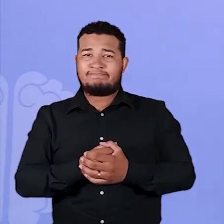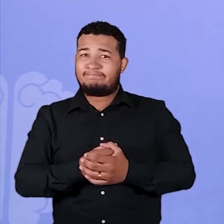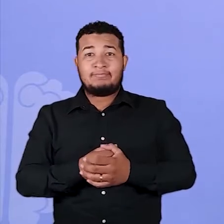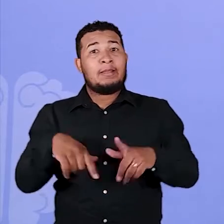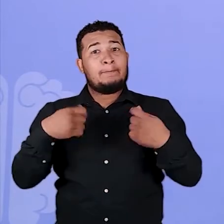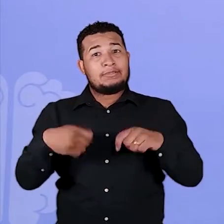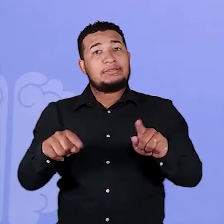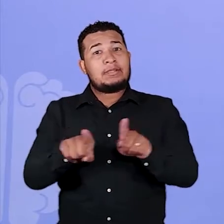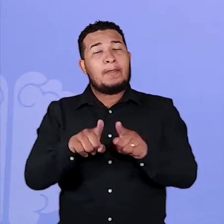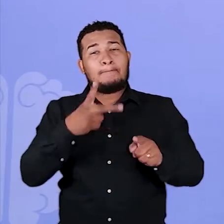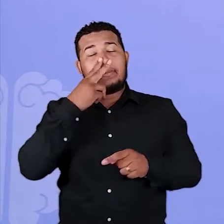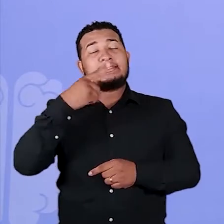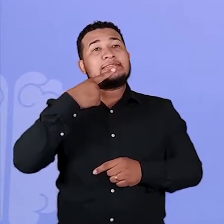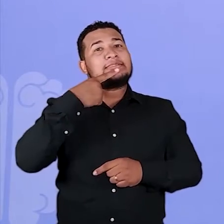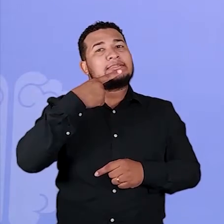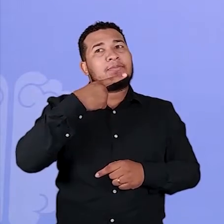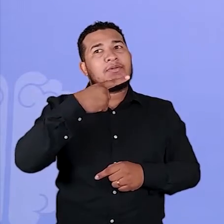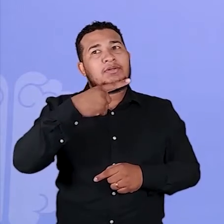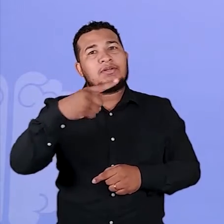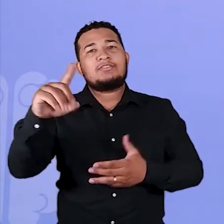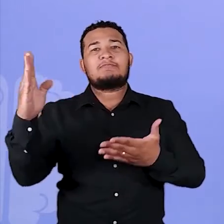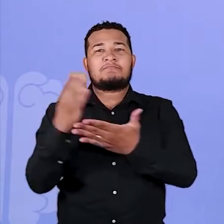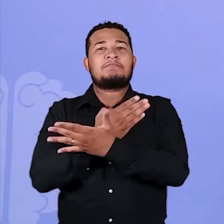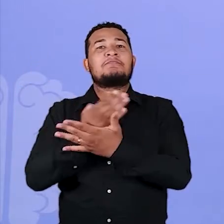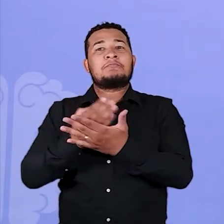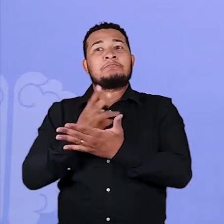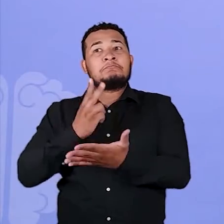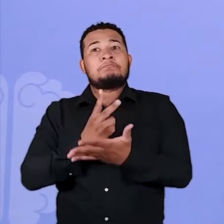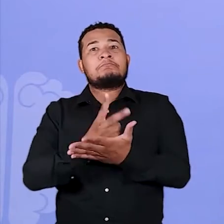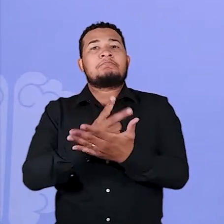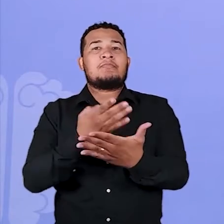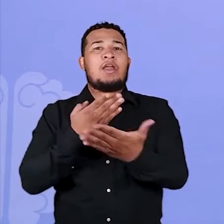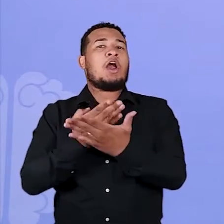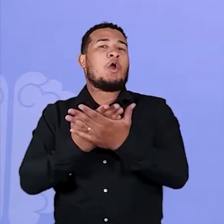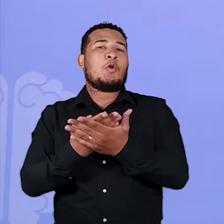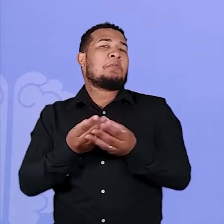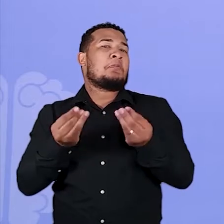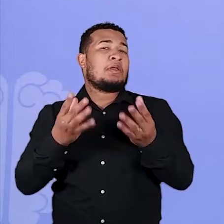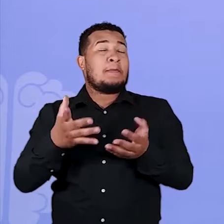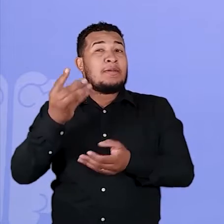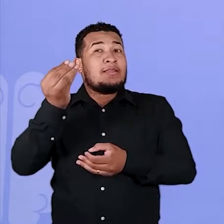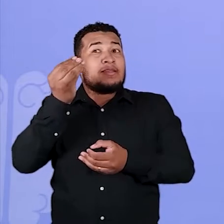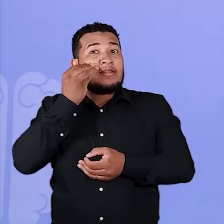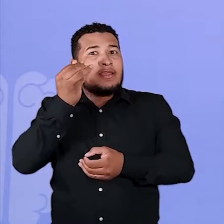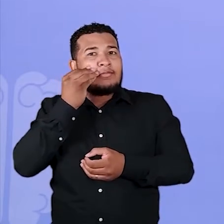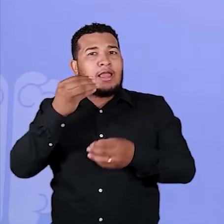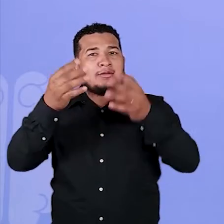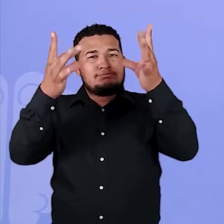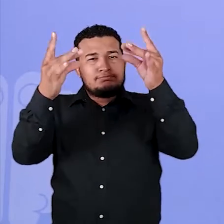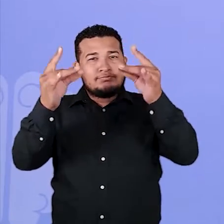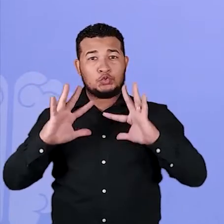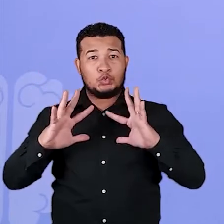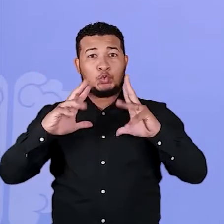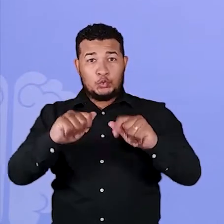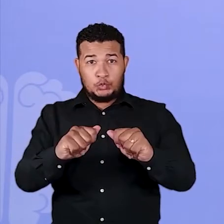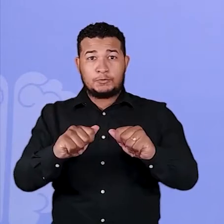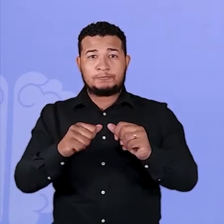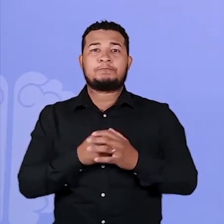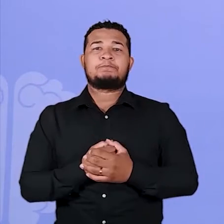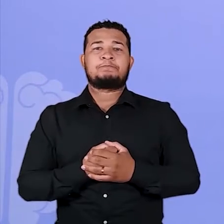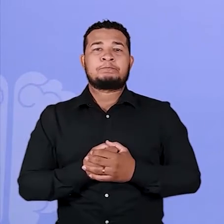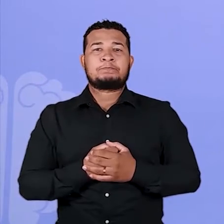Nós precisaríamos de algumas semanas de videoaula corrida se a gente quisesse ter a chance de esgotar esse assunto.